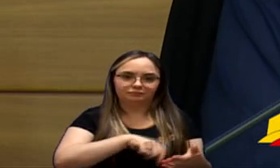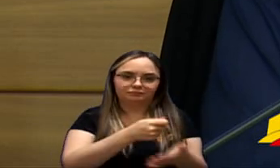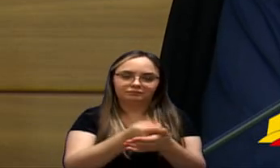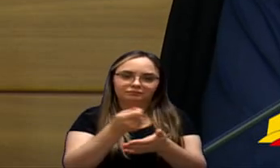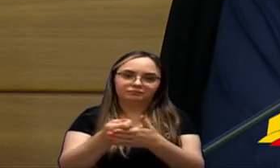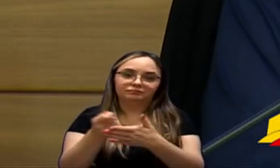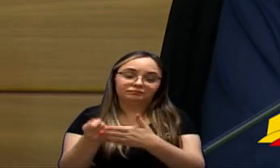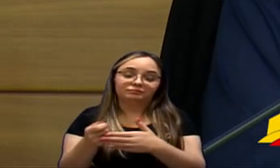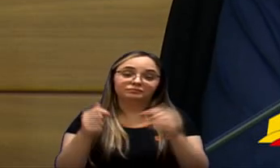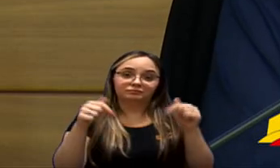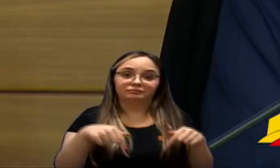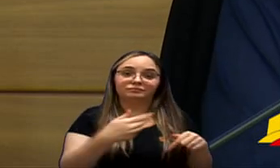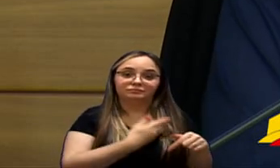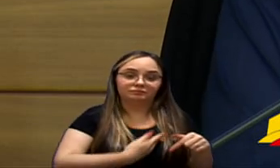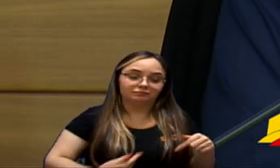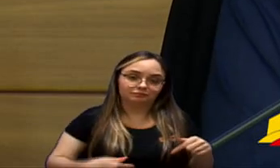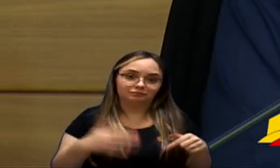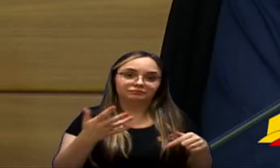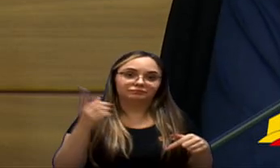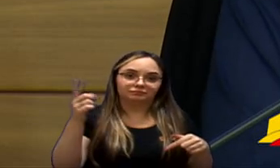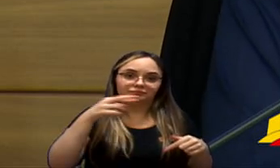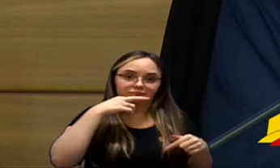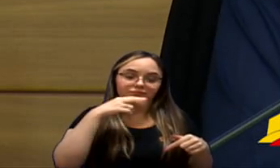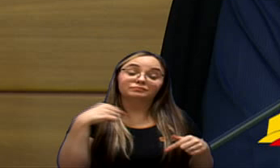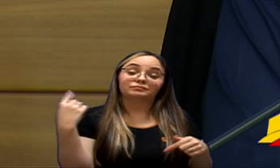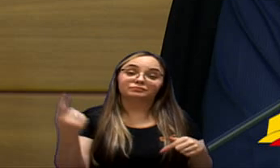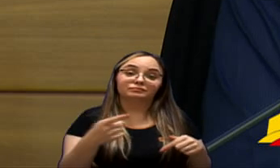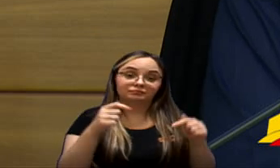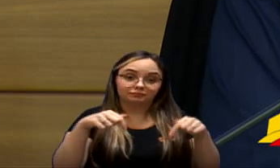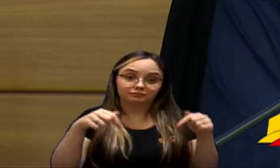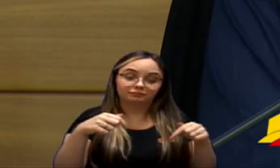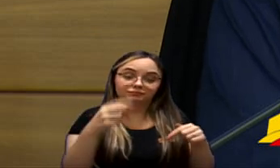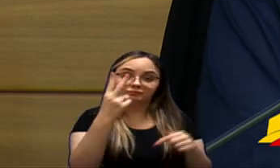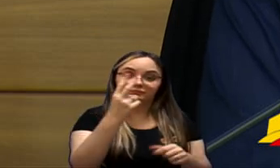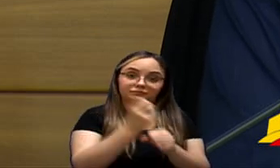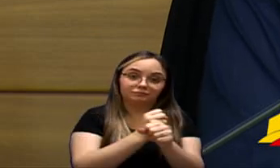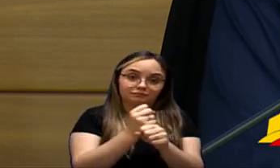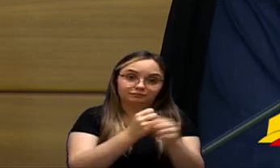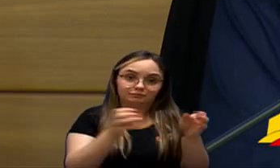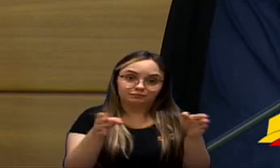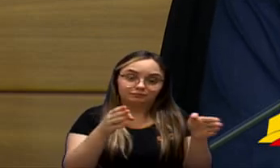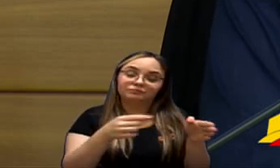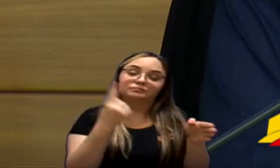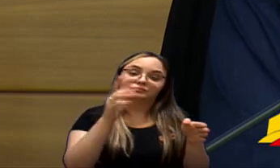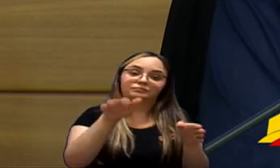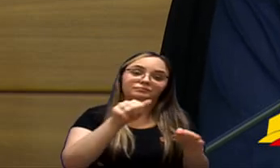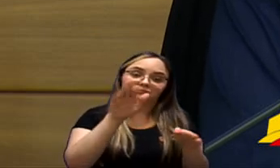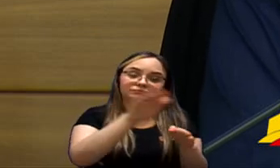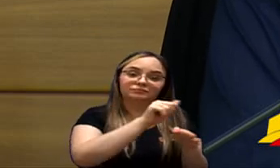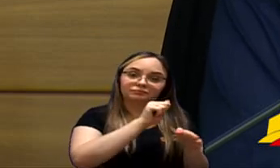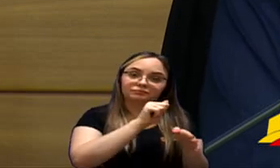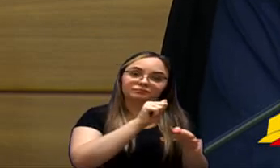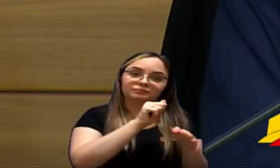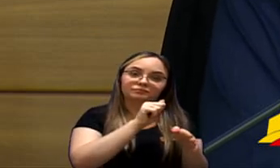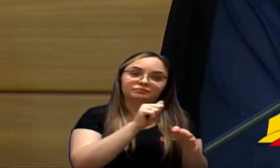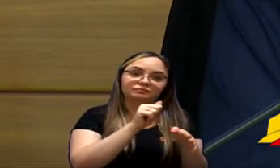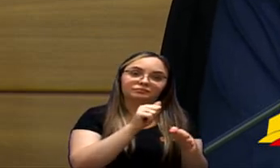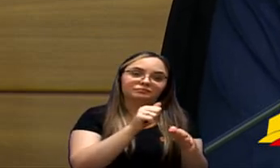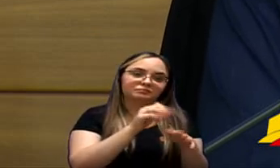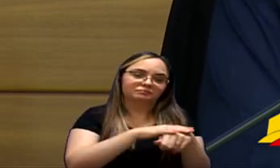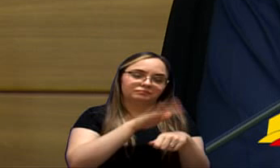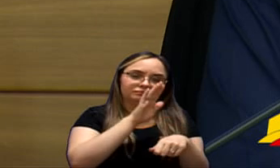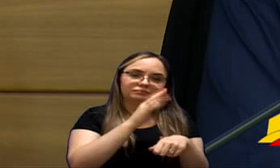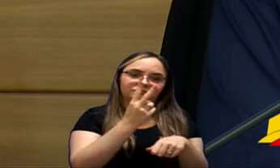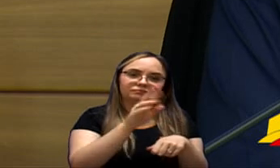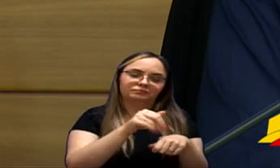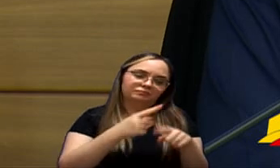nesse governo do nosso prefeito Rodrigo Manga, na nossa gestão, em 2 anos, nós chamamos mais, até o presente